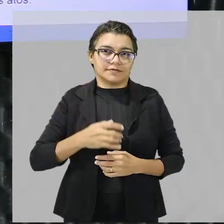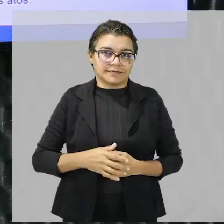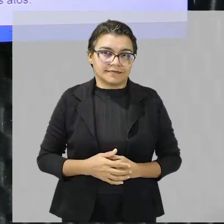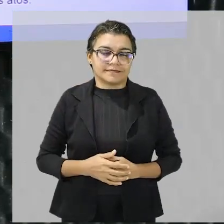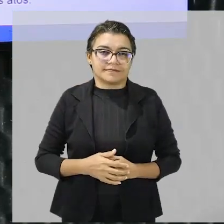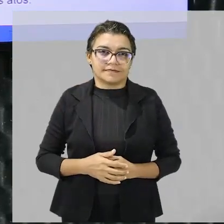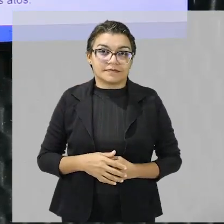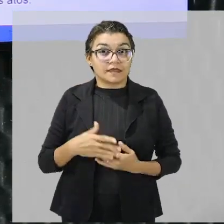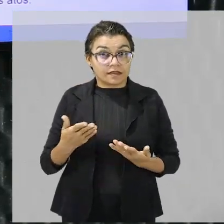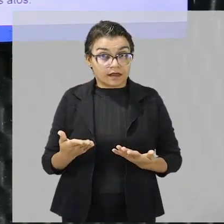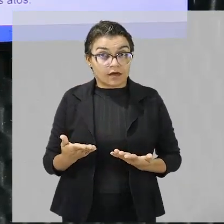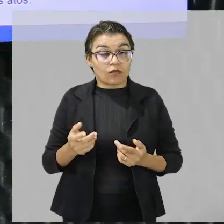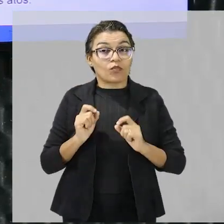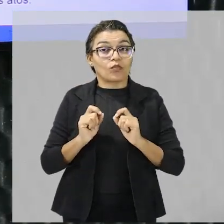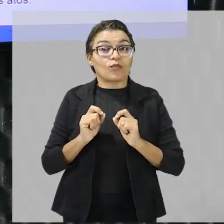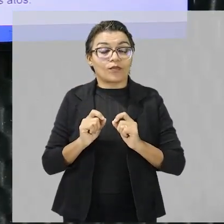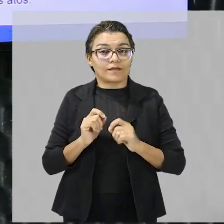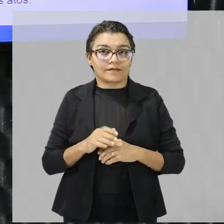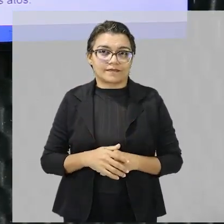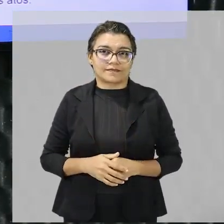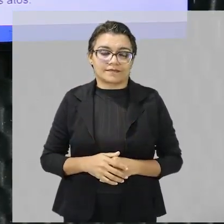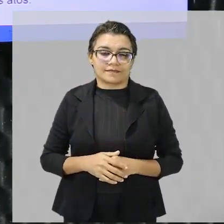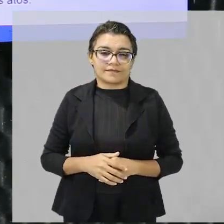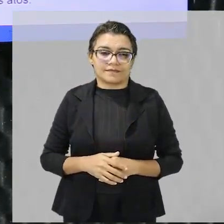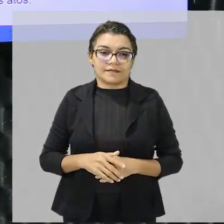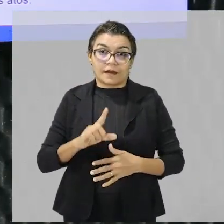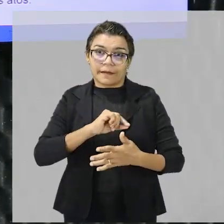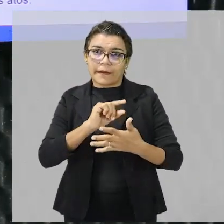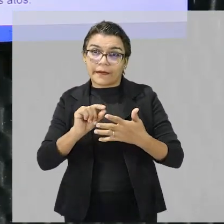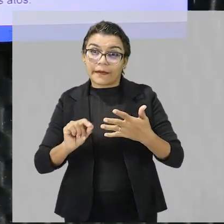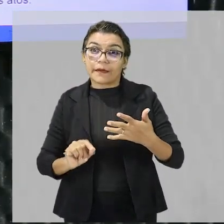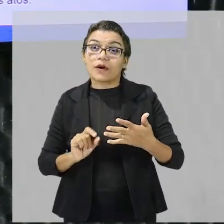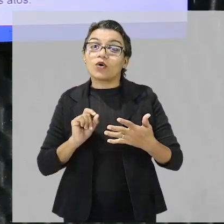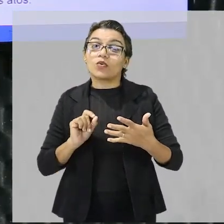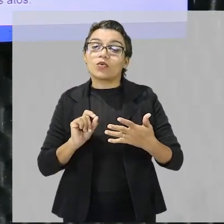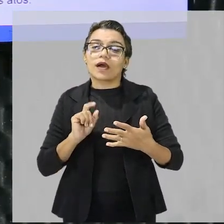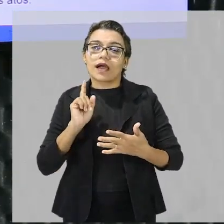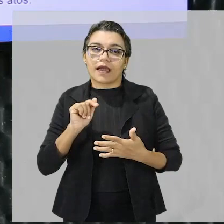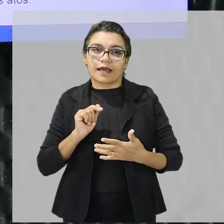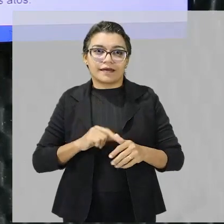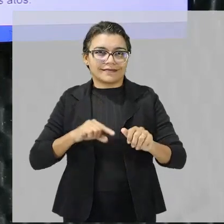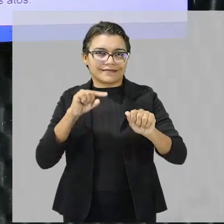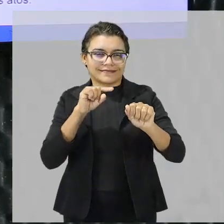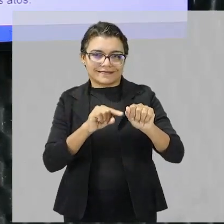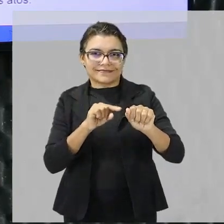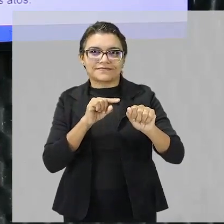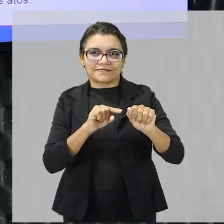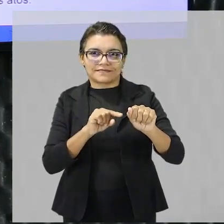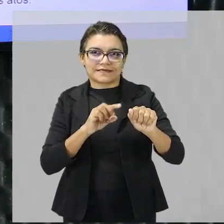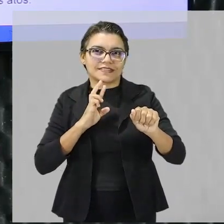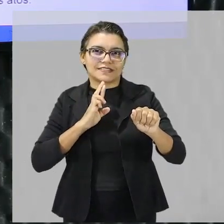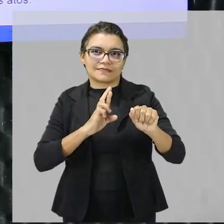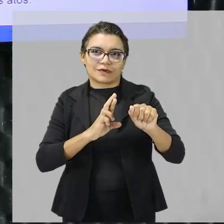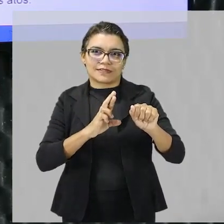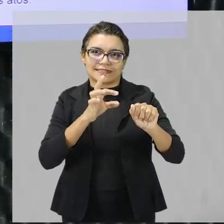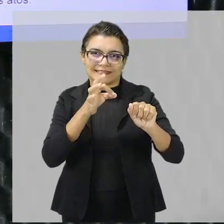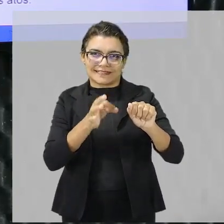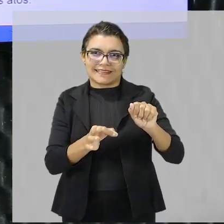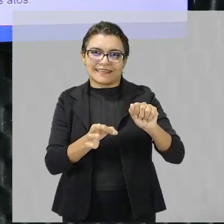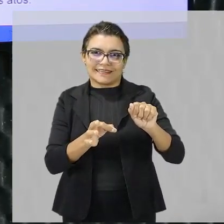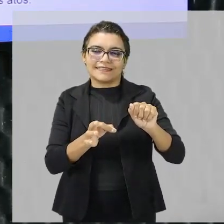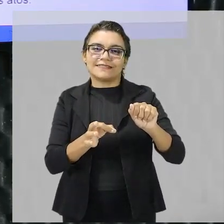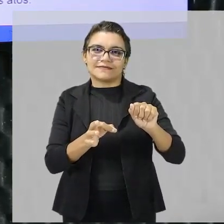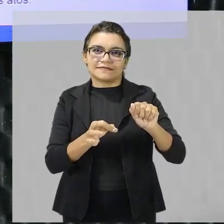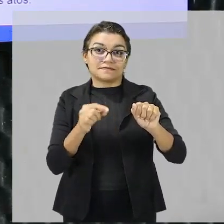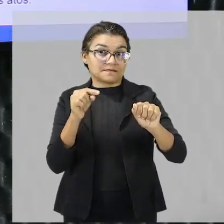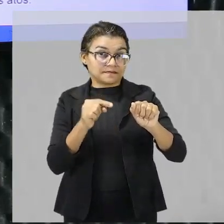eu convido os senhores a marcarem aqui nesta alternativa A como resposta correta. Marque